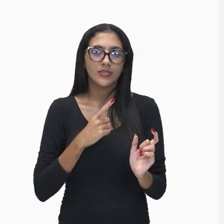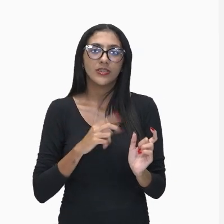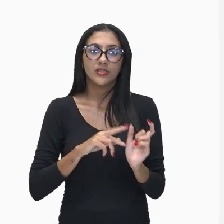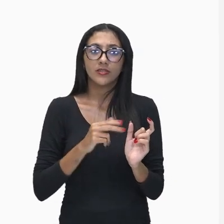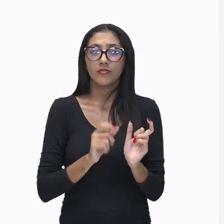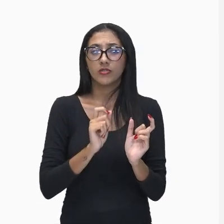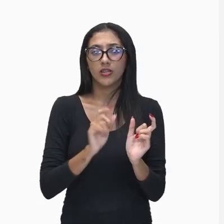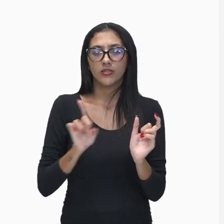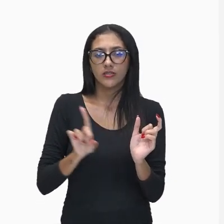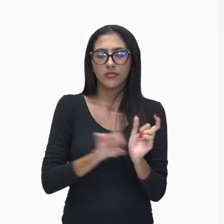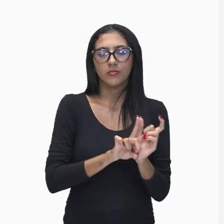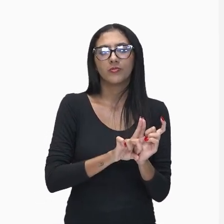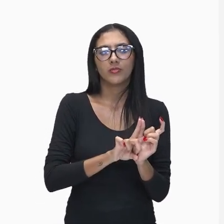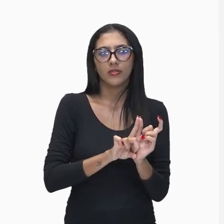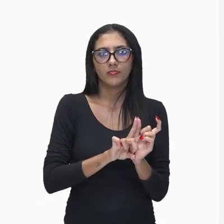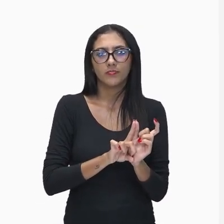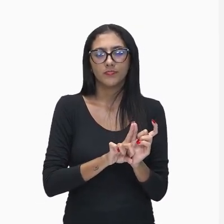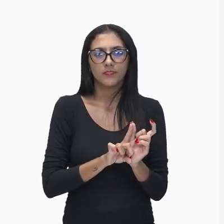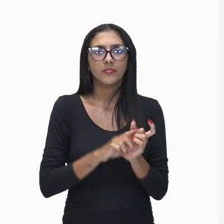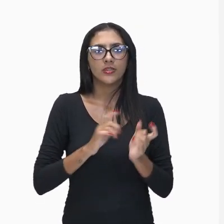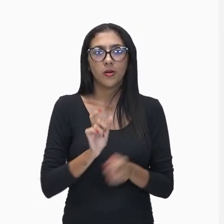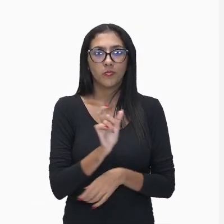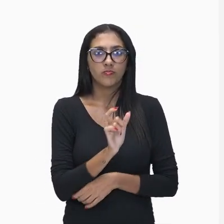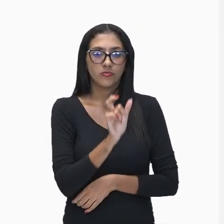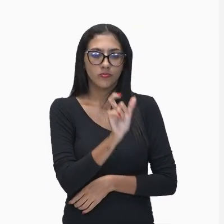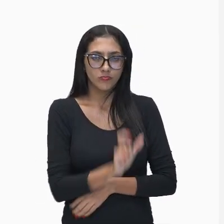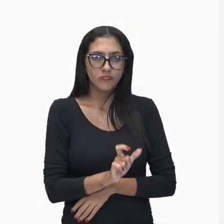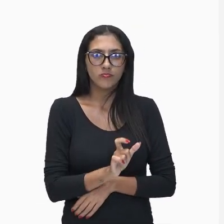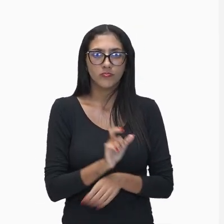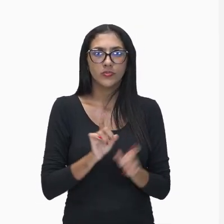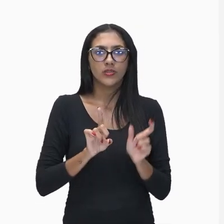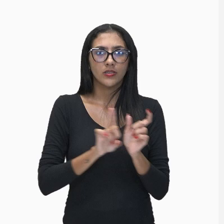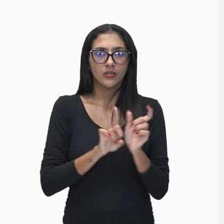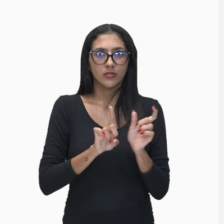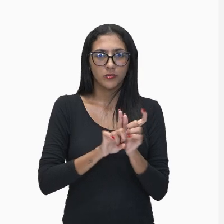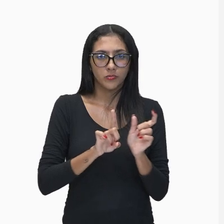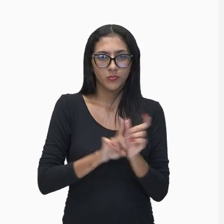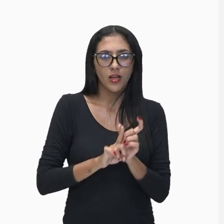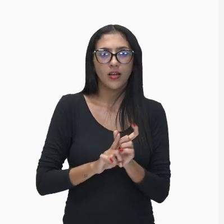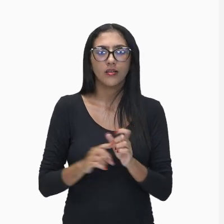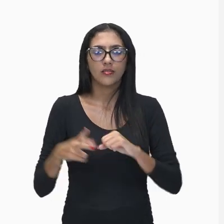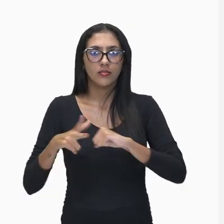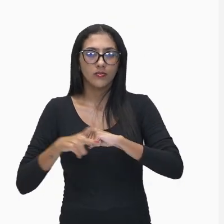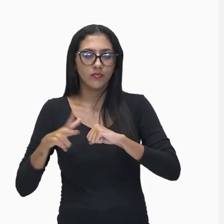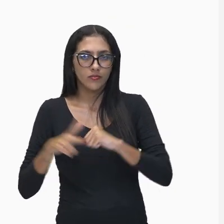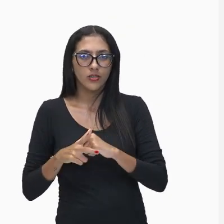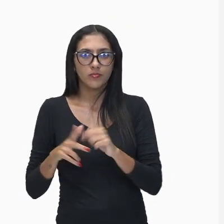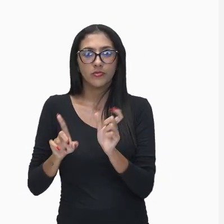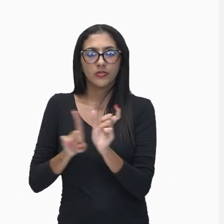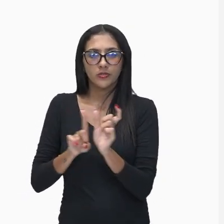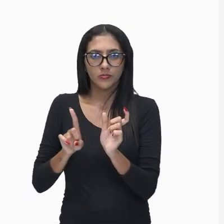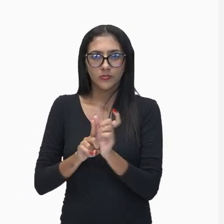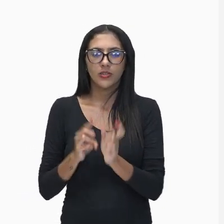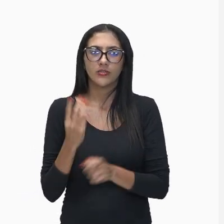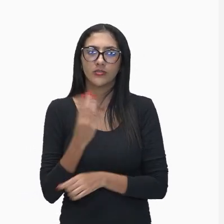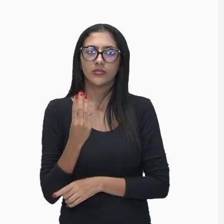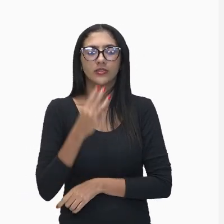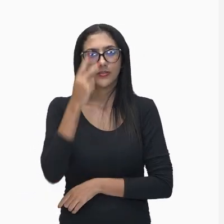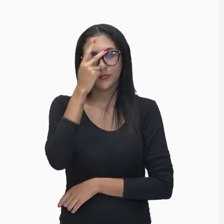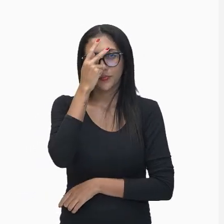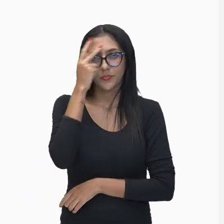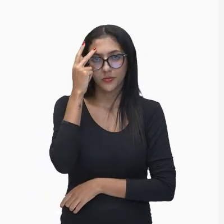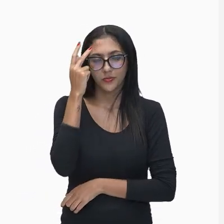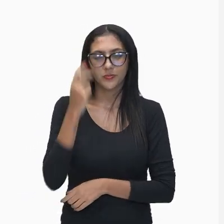indica singular, ok? Então o sujeito fica no singular, sujeito não, o verbo fica no singular também, na terceira pessoa do